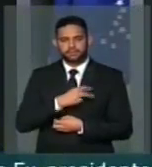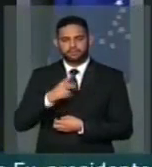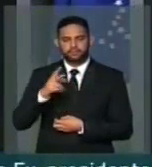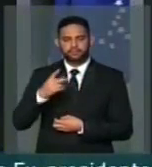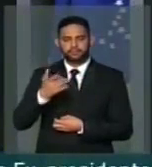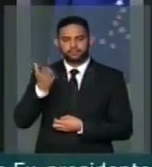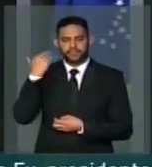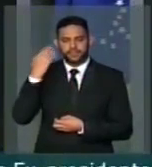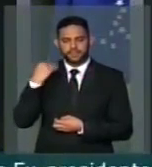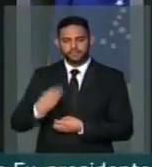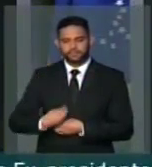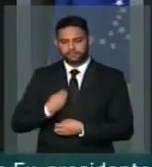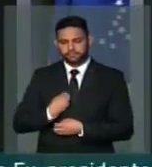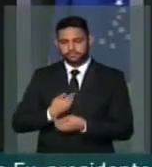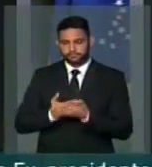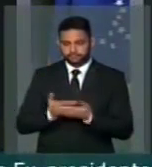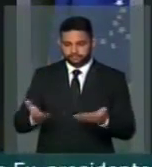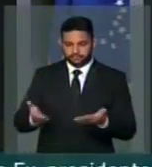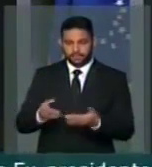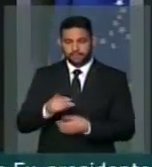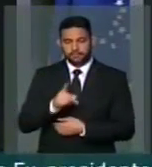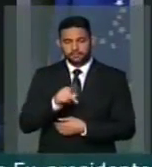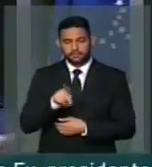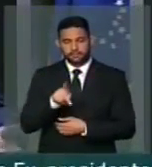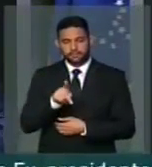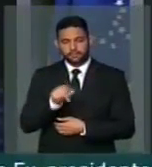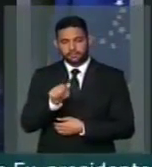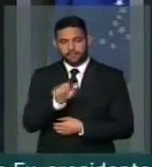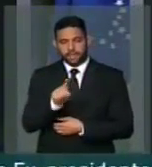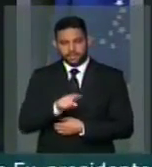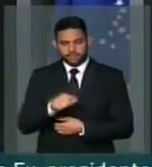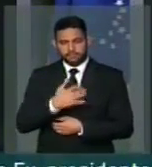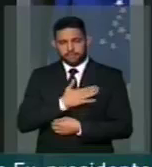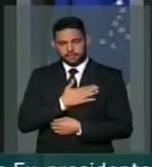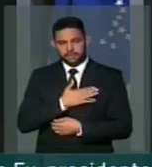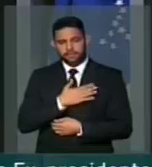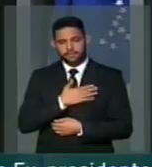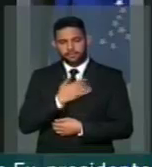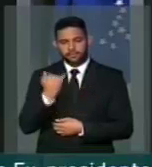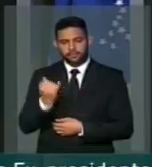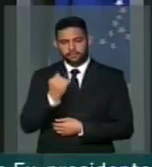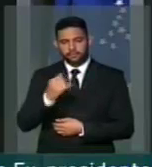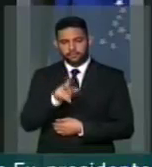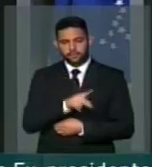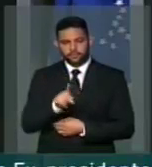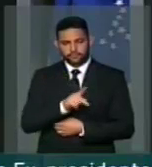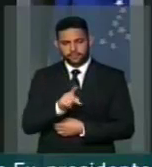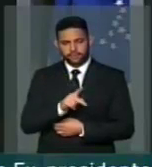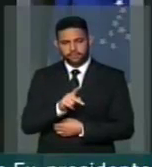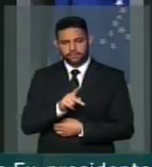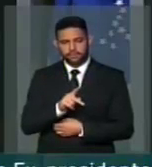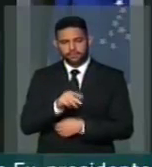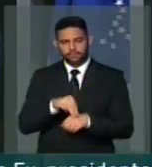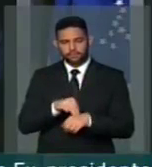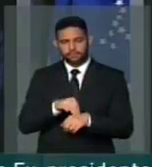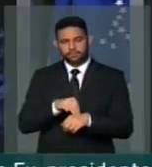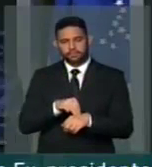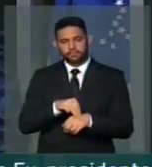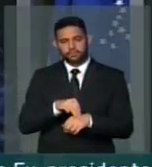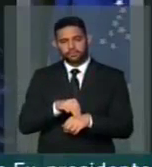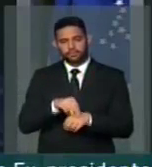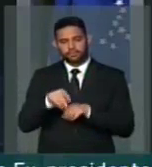presente. Paz para mim foi, sem sombra de dúvida, um professor, um mestre, um amigo,